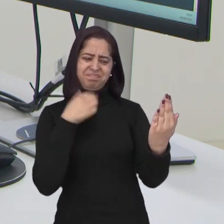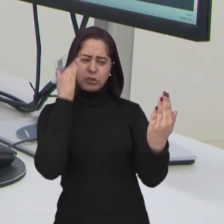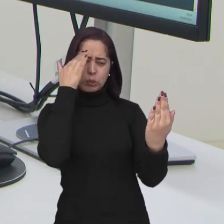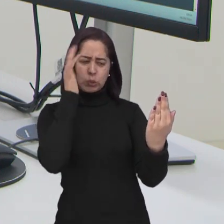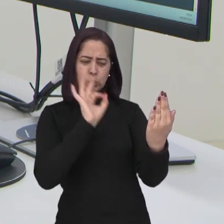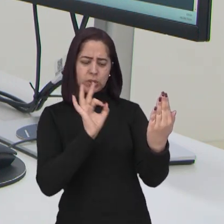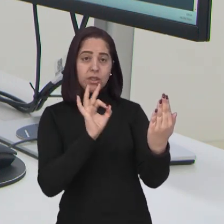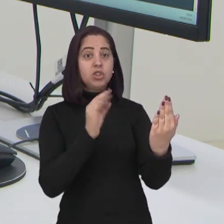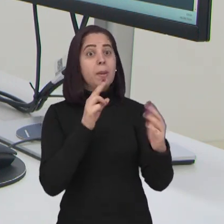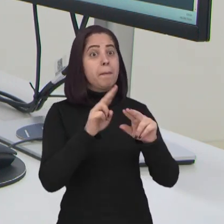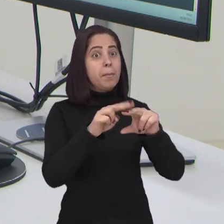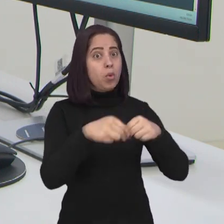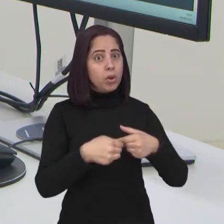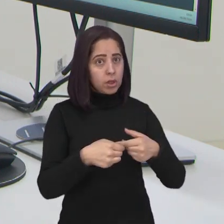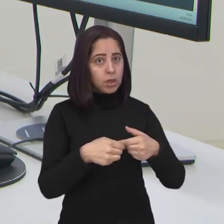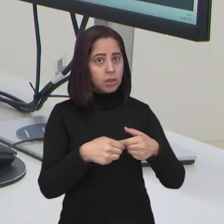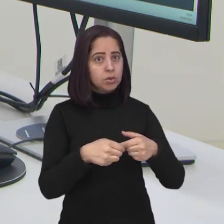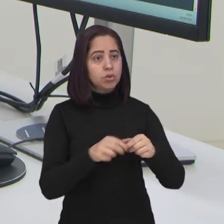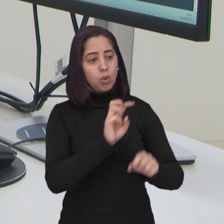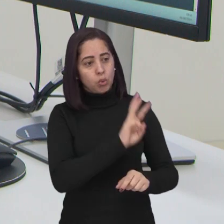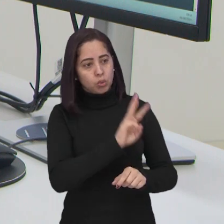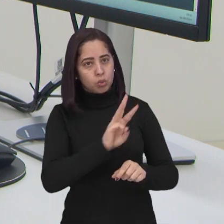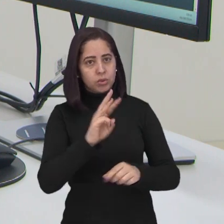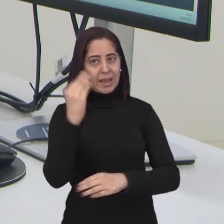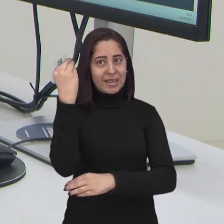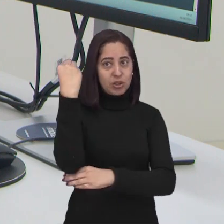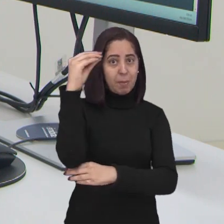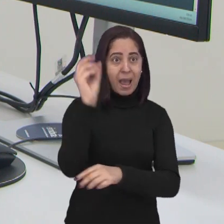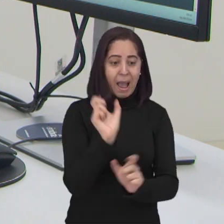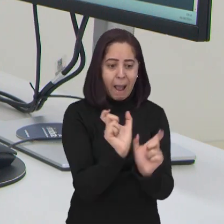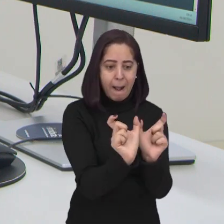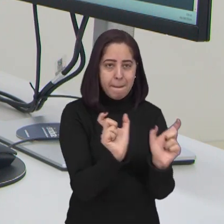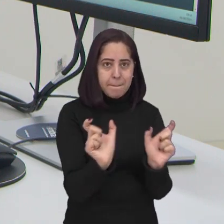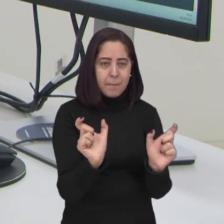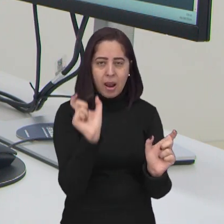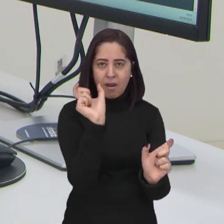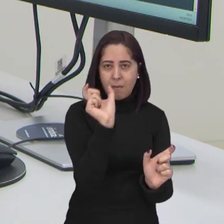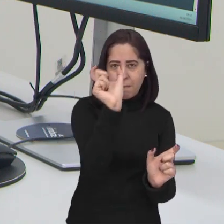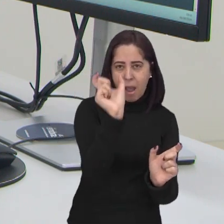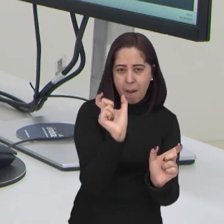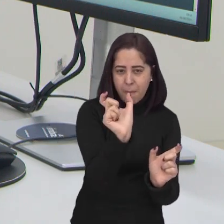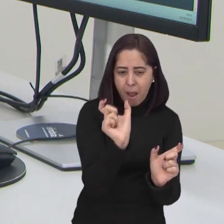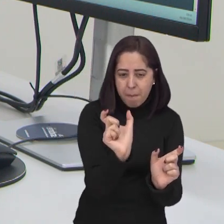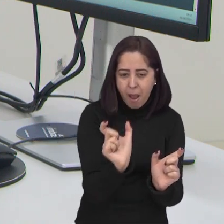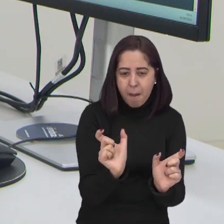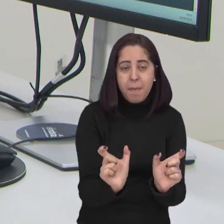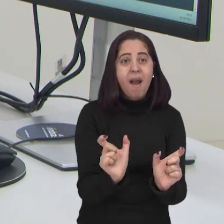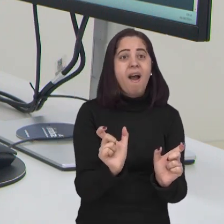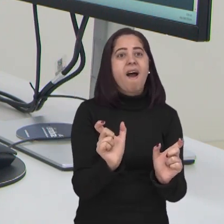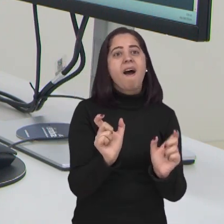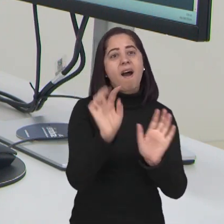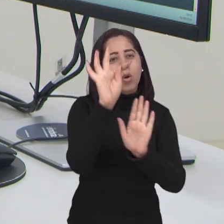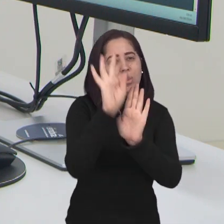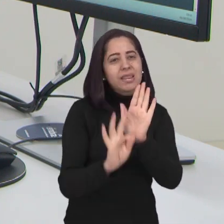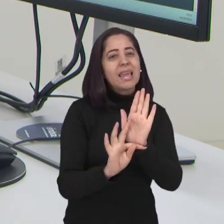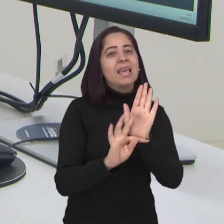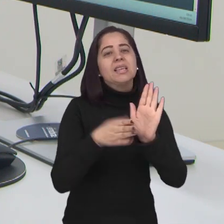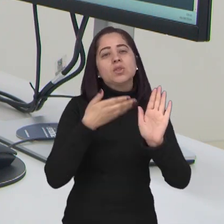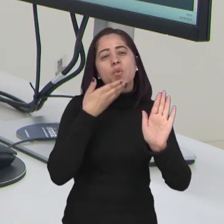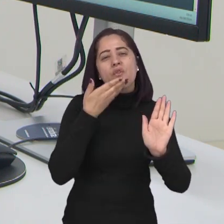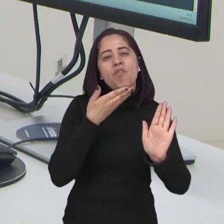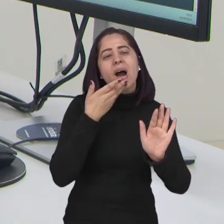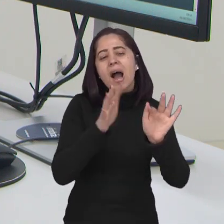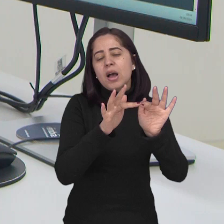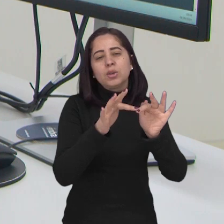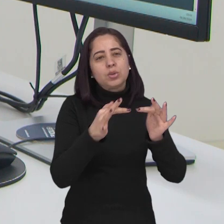dificuldade de entender algumas coisas, então por isso a gente tenta levar através do site os textos com essa